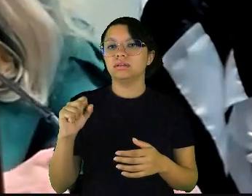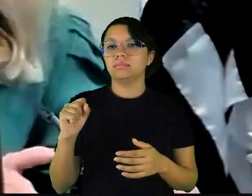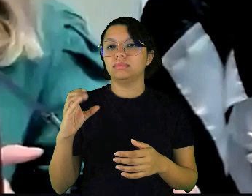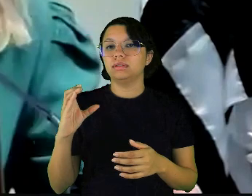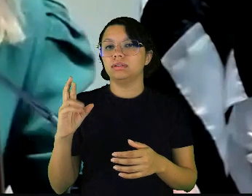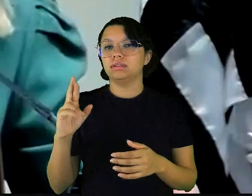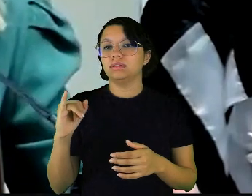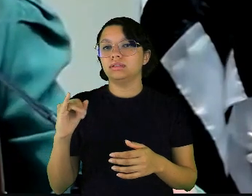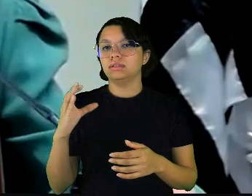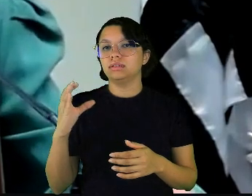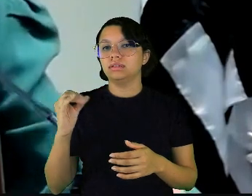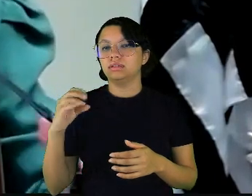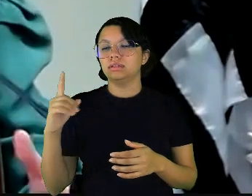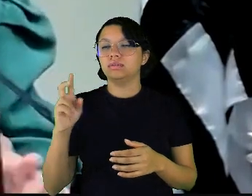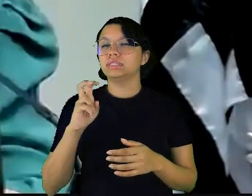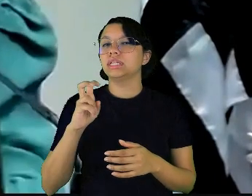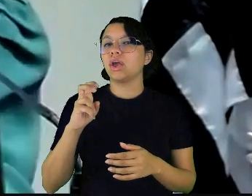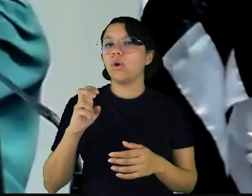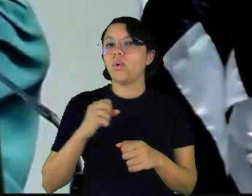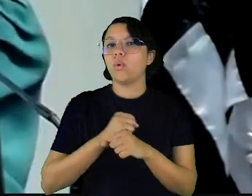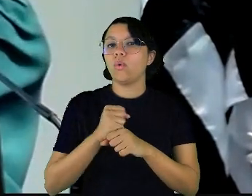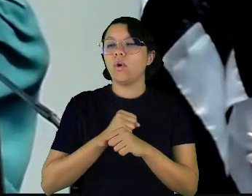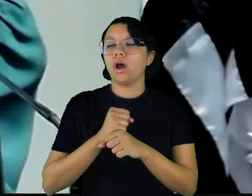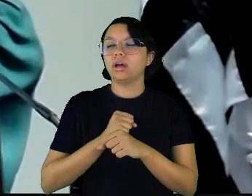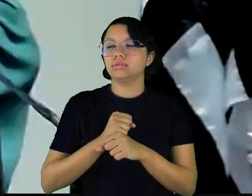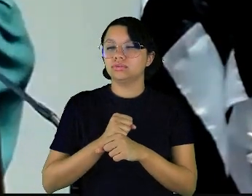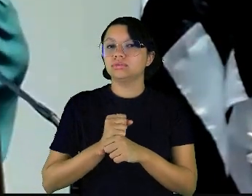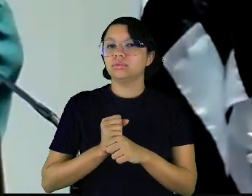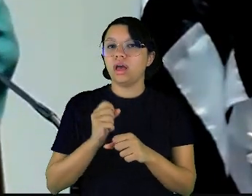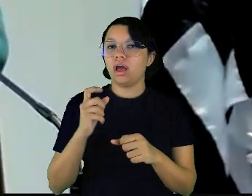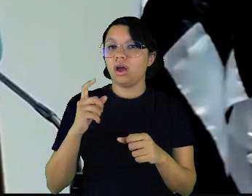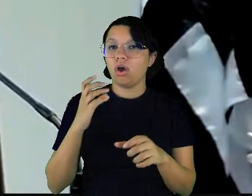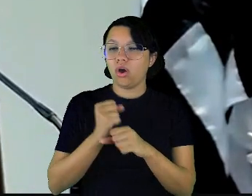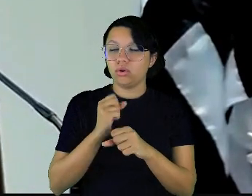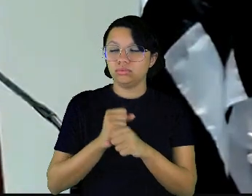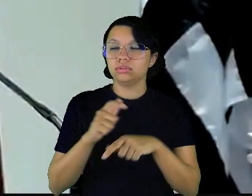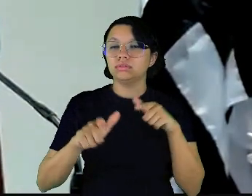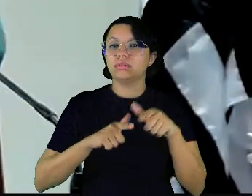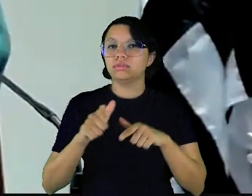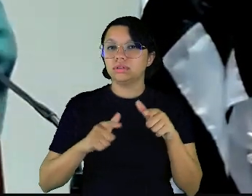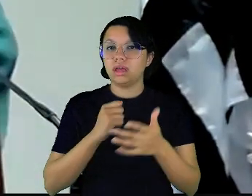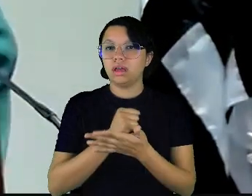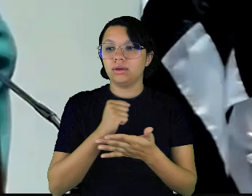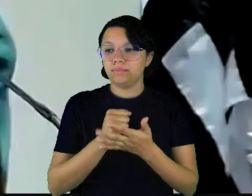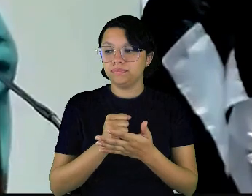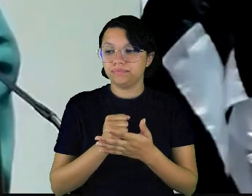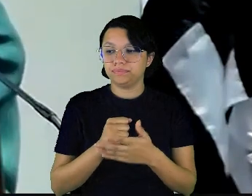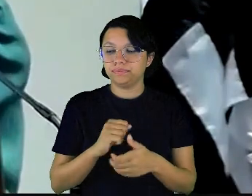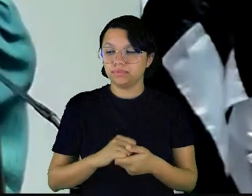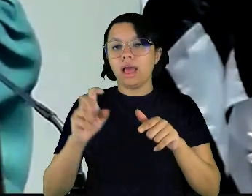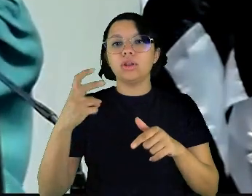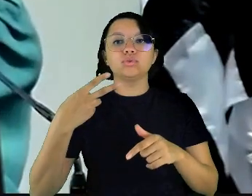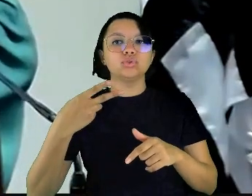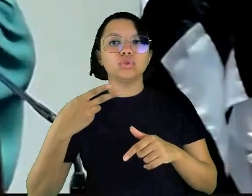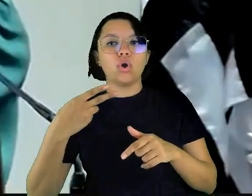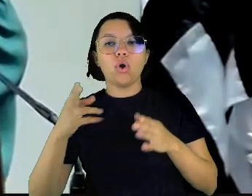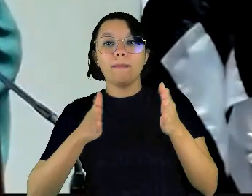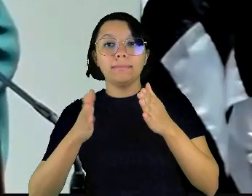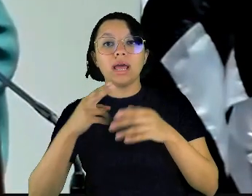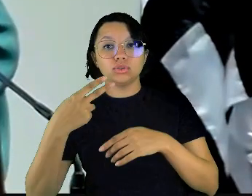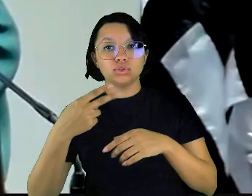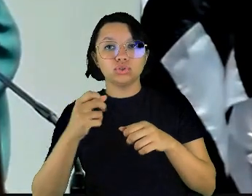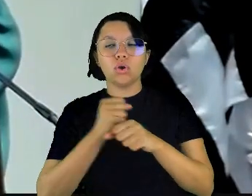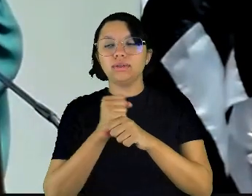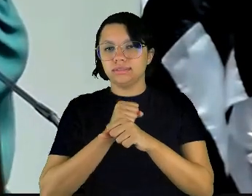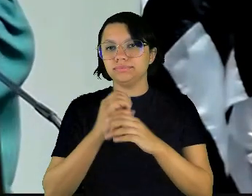anos durante o contrato de trabalho e 2 anos quando se finaliza o contrato de trabalho. Só que nós temos uma orientação